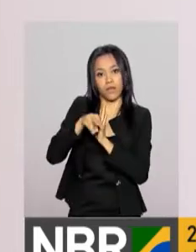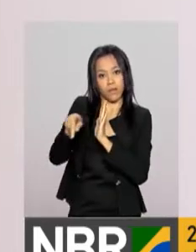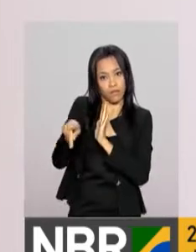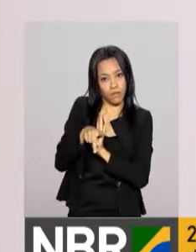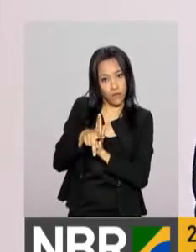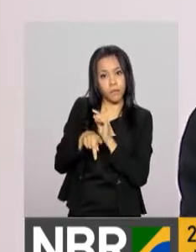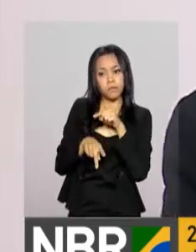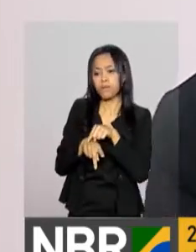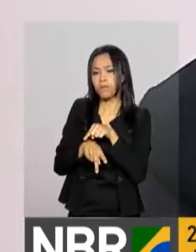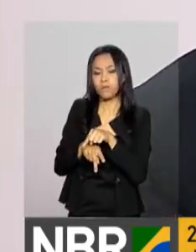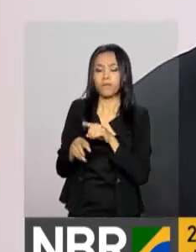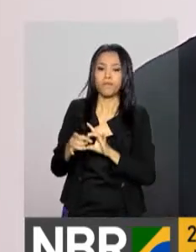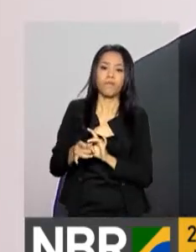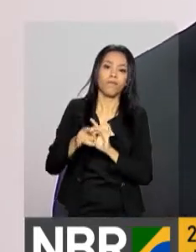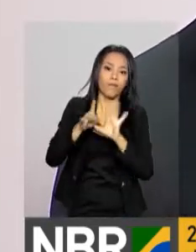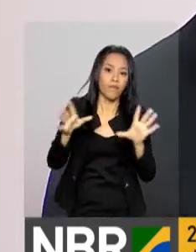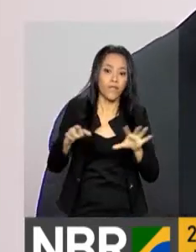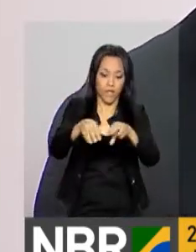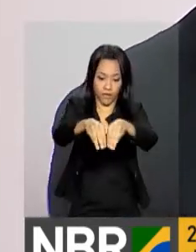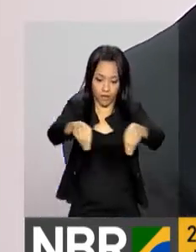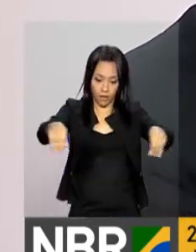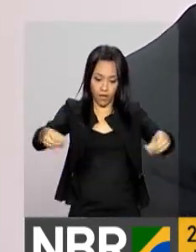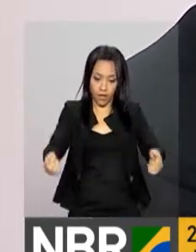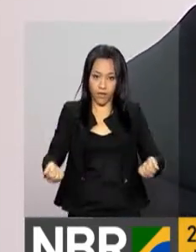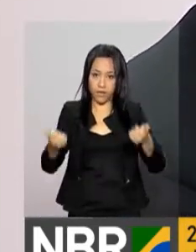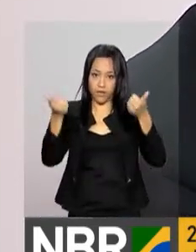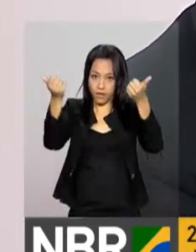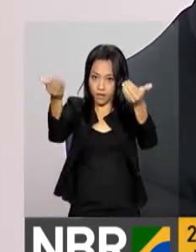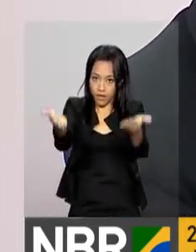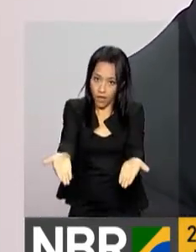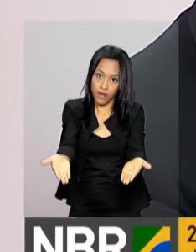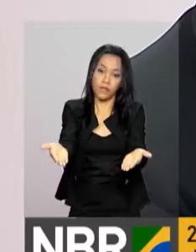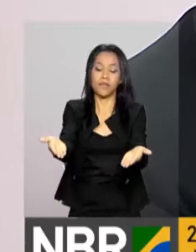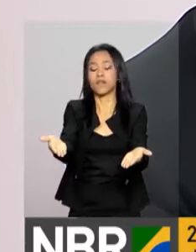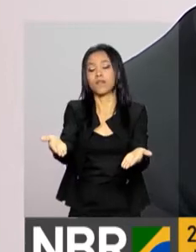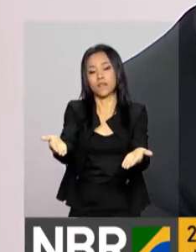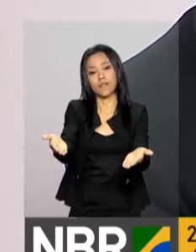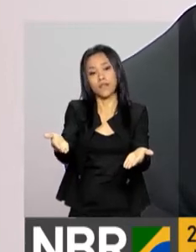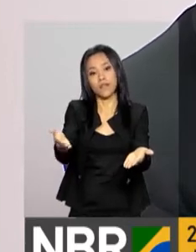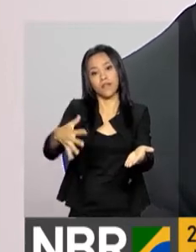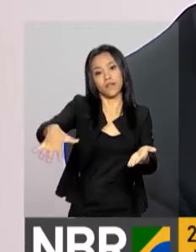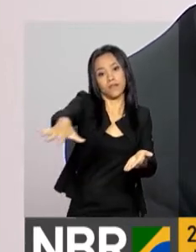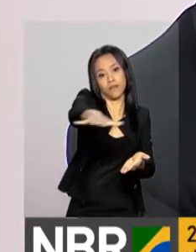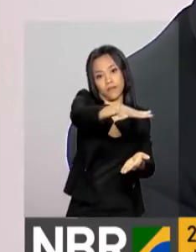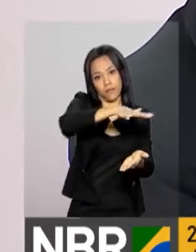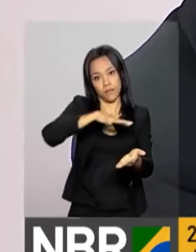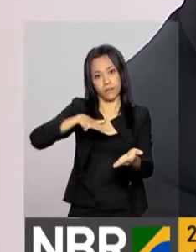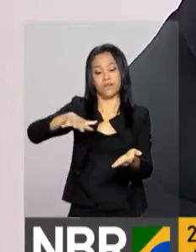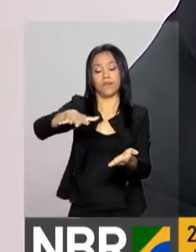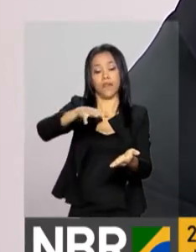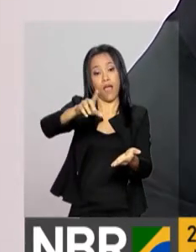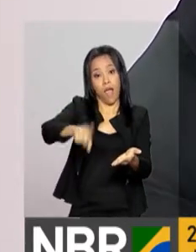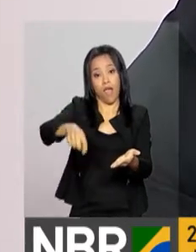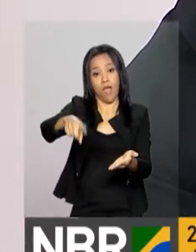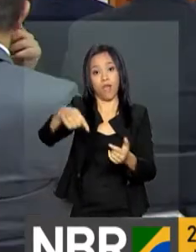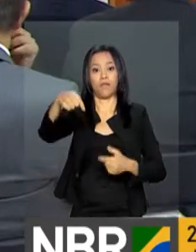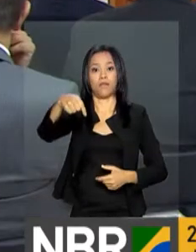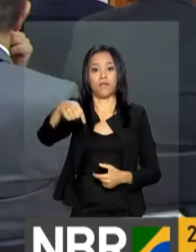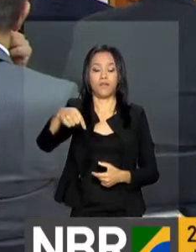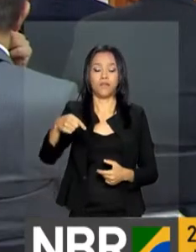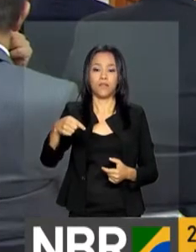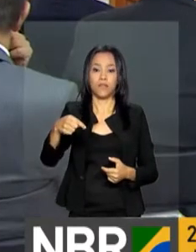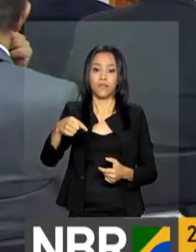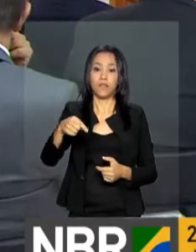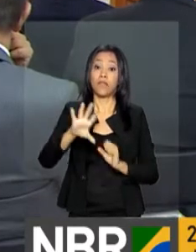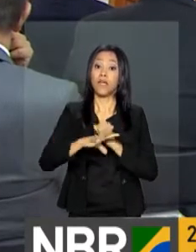permitirá que o lote dado aos irrigantes comum lá aprendi a denominação servia de